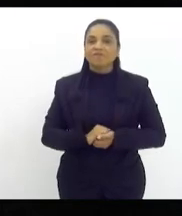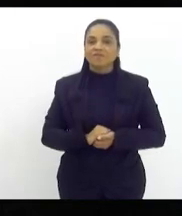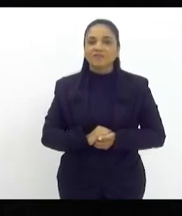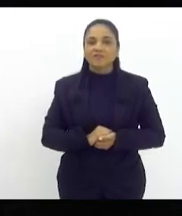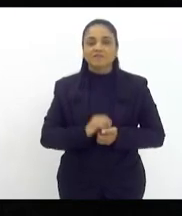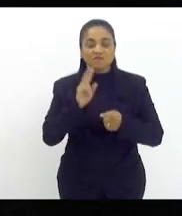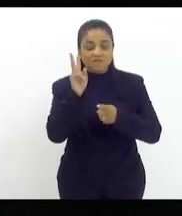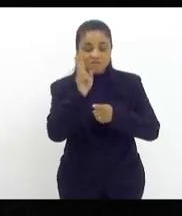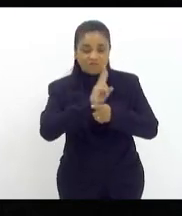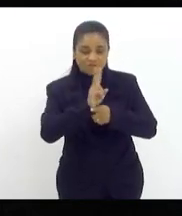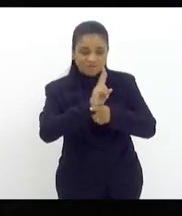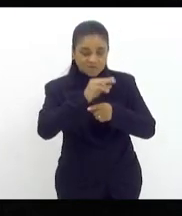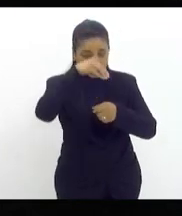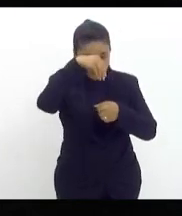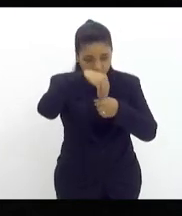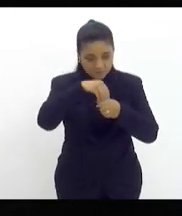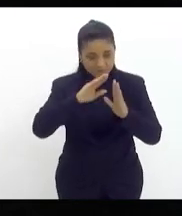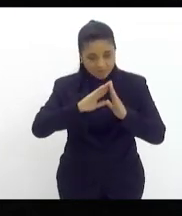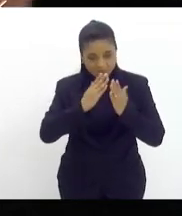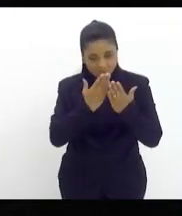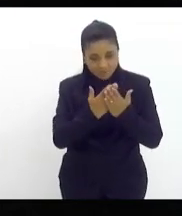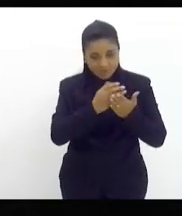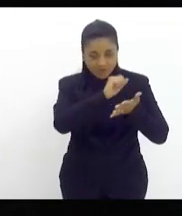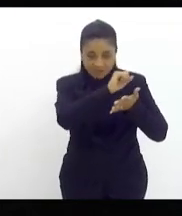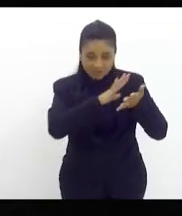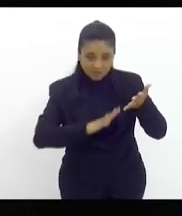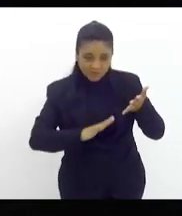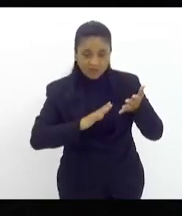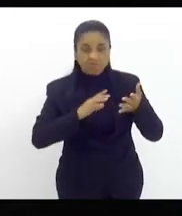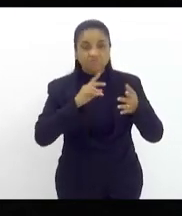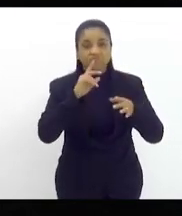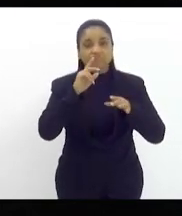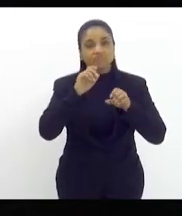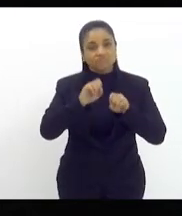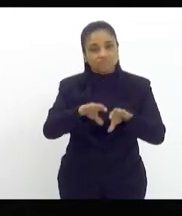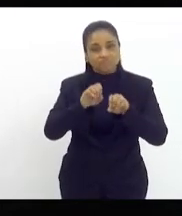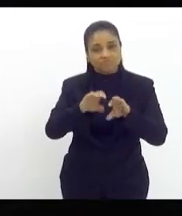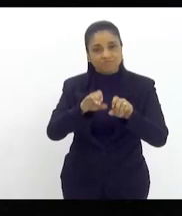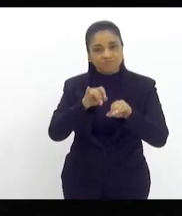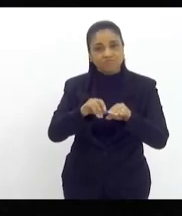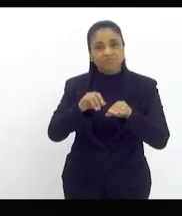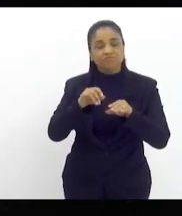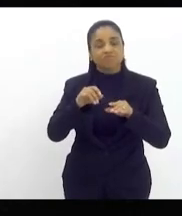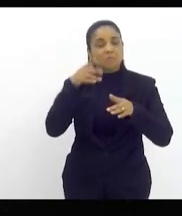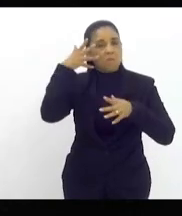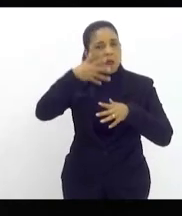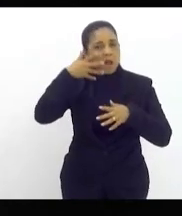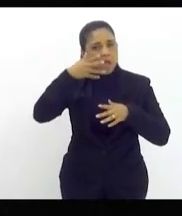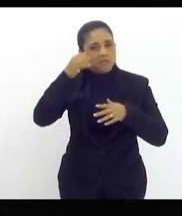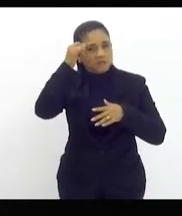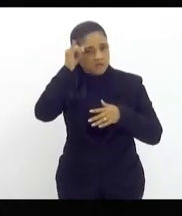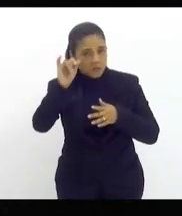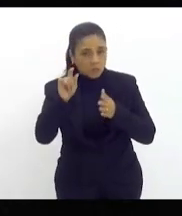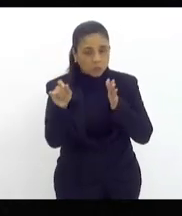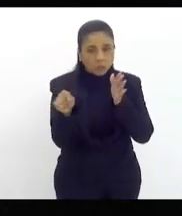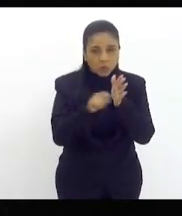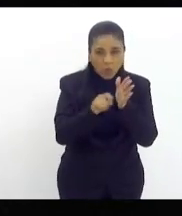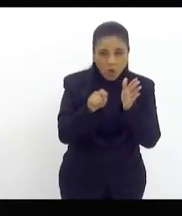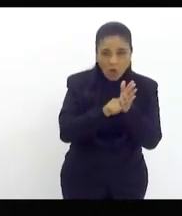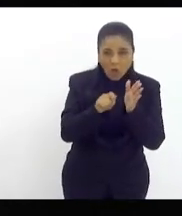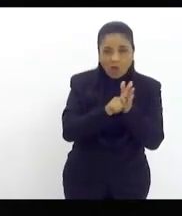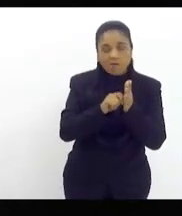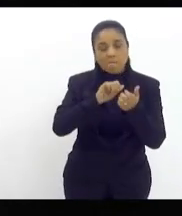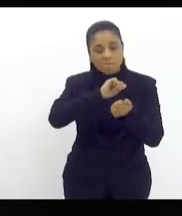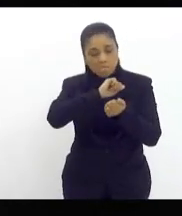vigilância interna atividades educacionais visando a prevenção às drogas o incentivo à prática